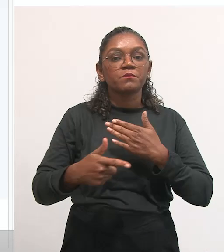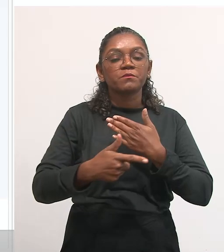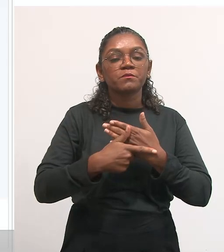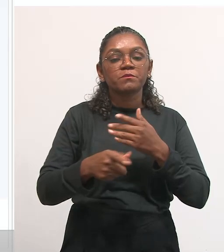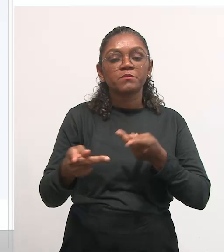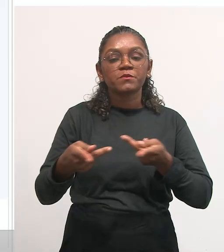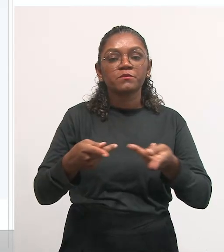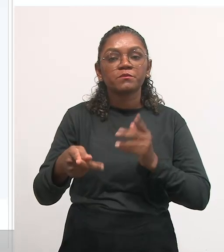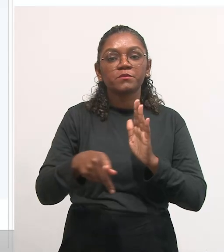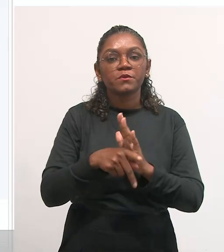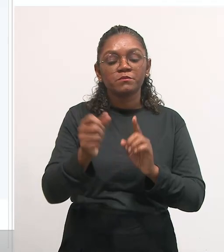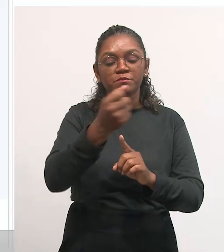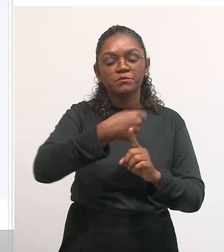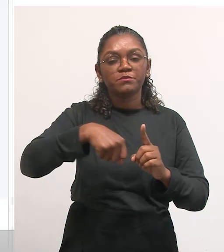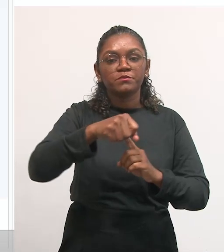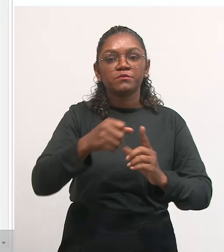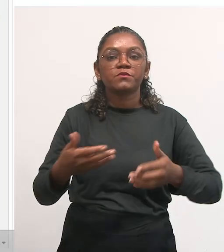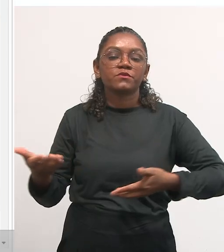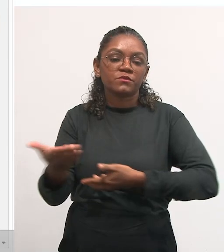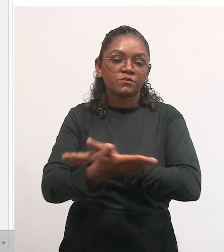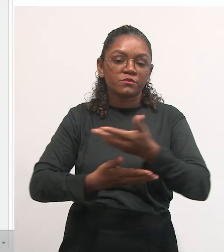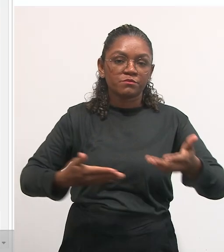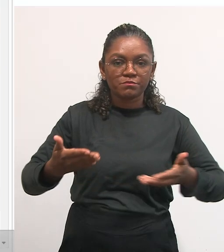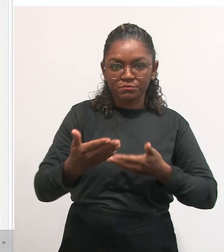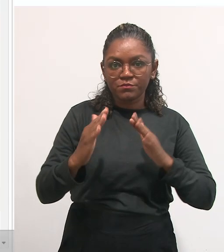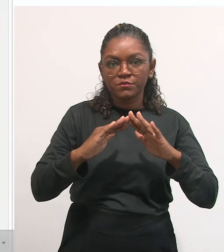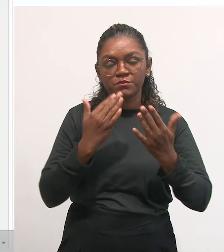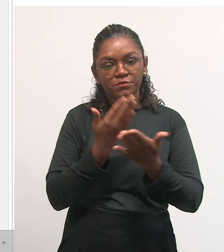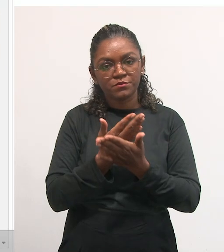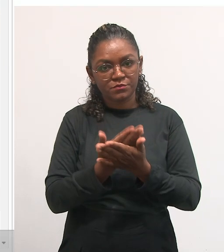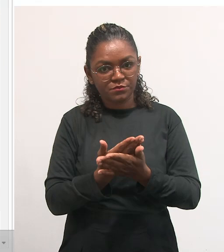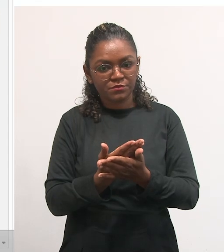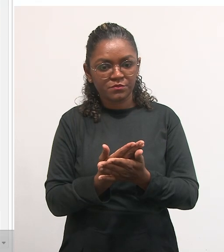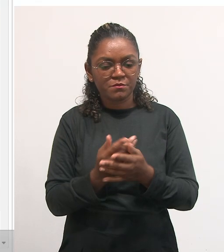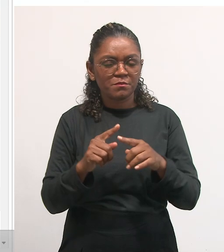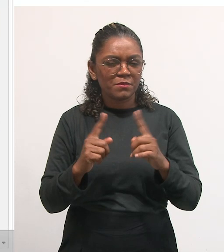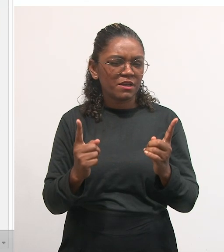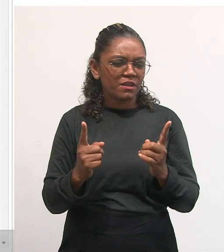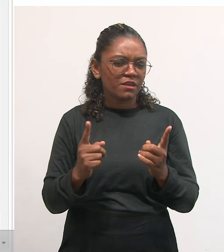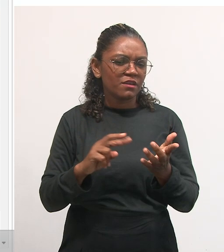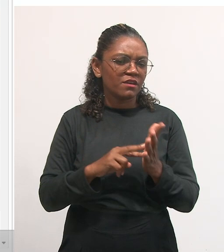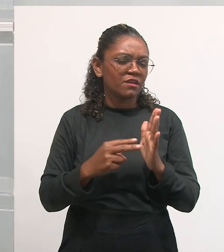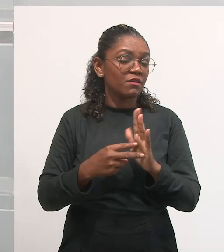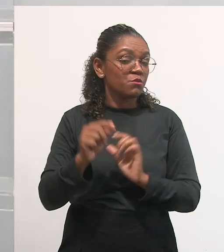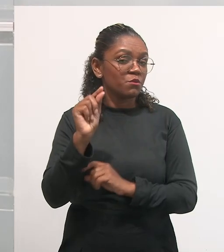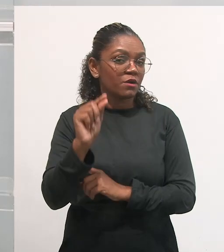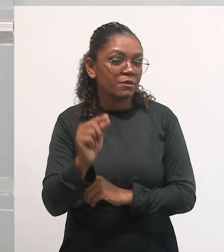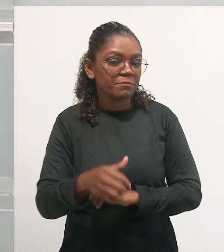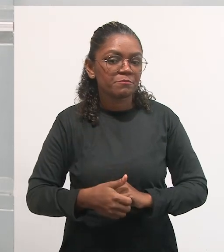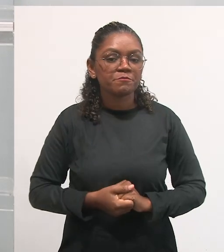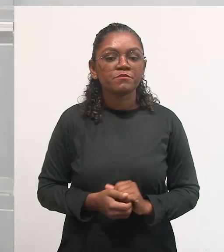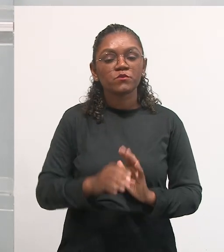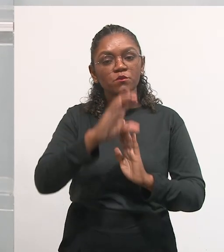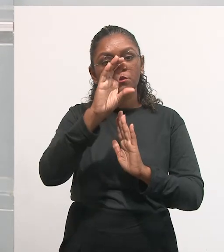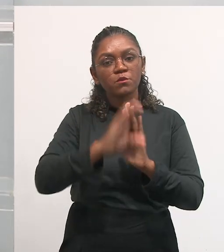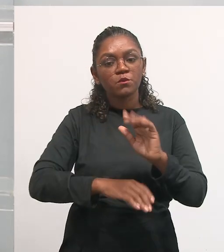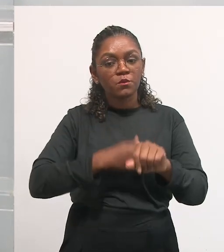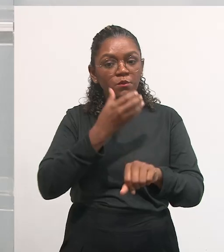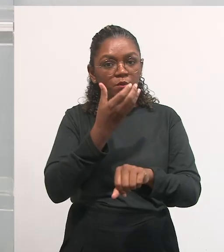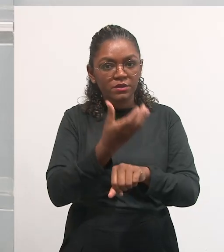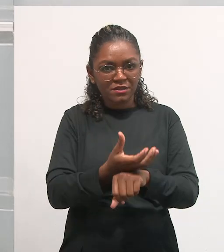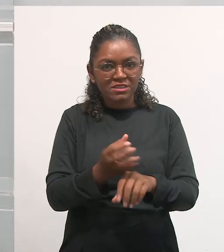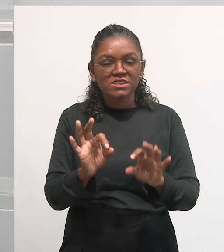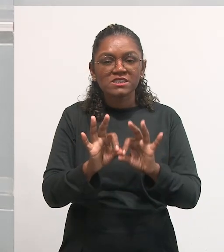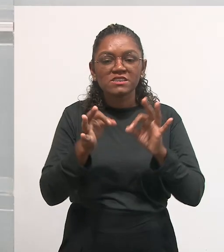das escolas quando a gente pensa dessa forma a gente pensa o quê que o currículo ele é para além de um